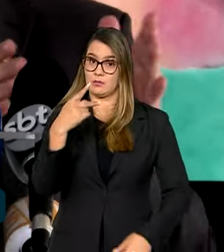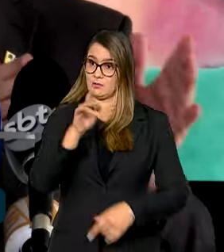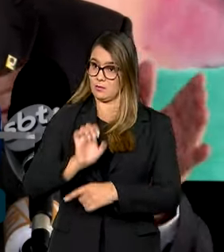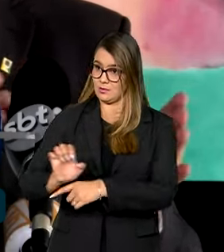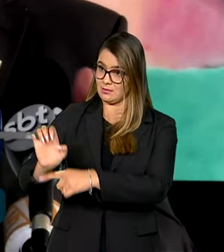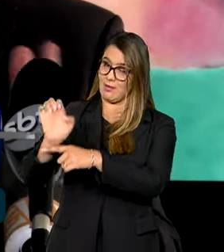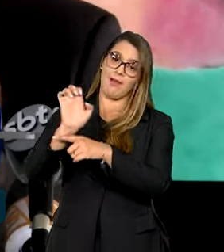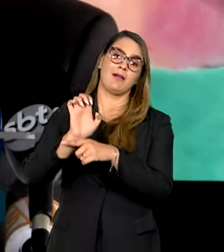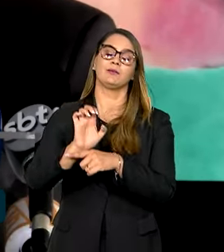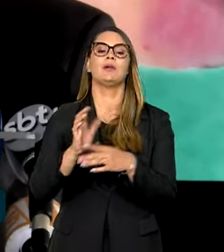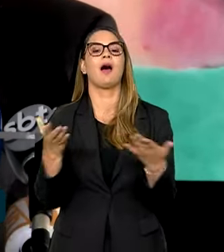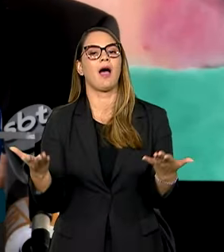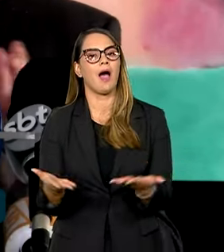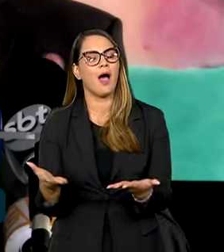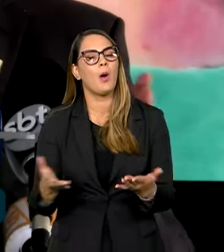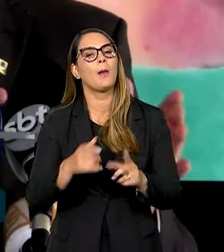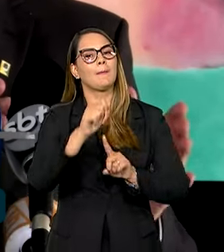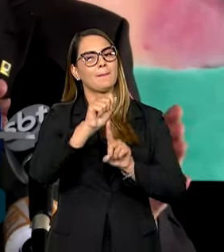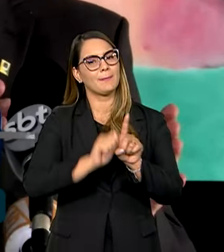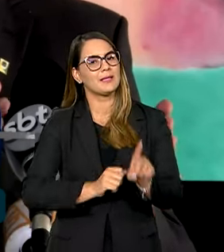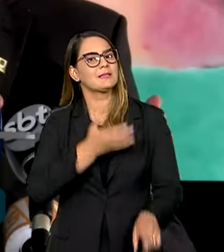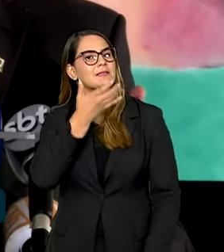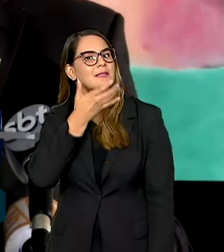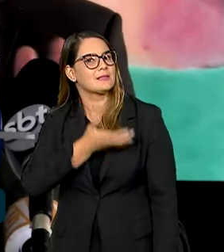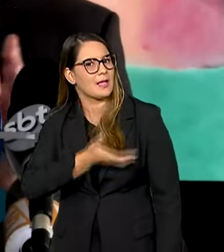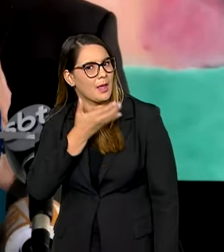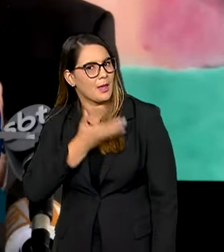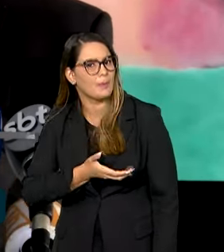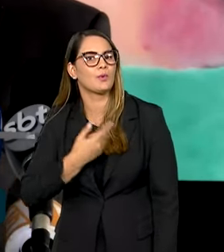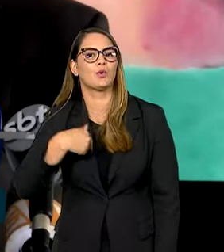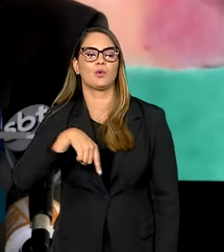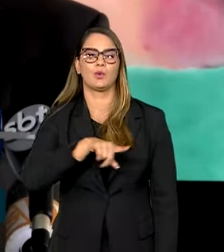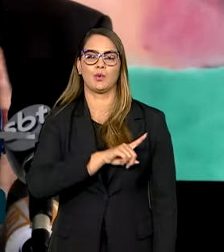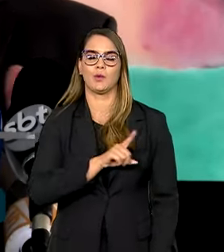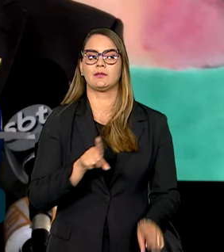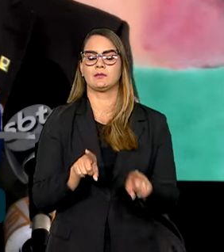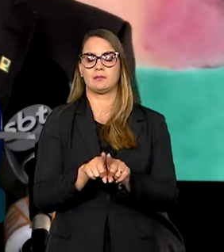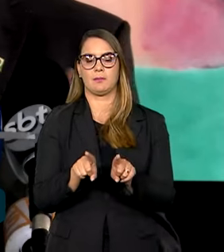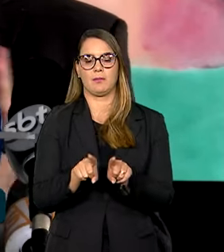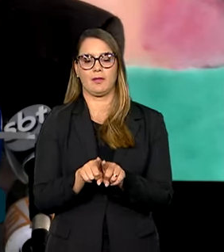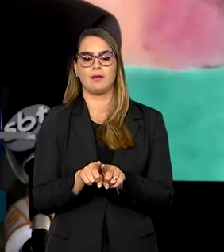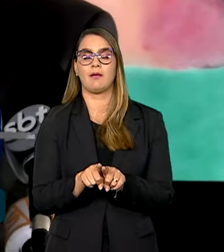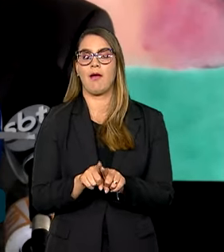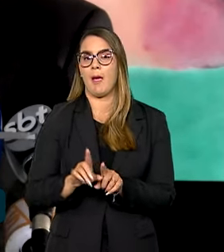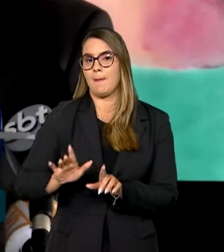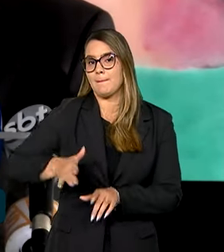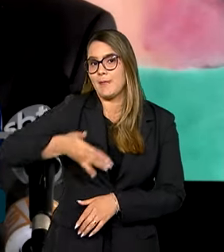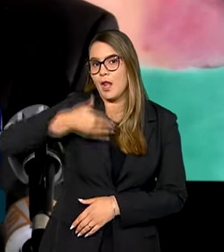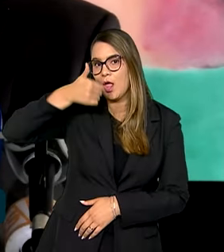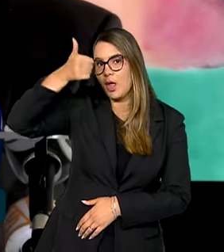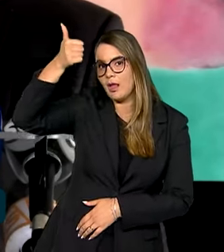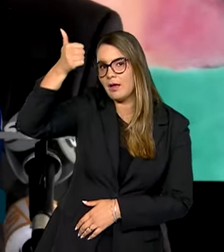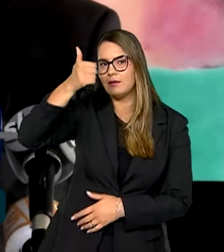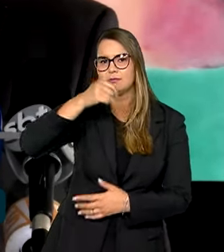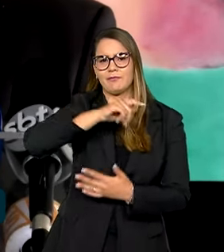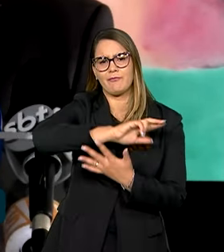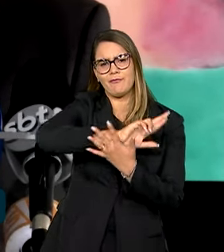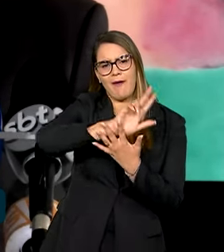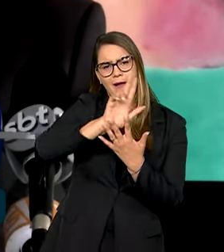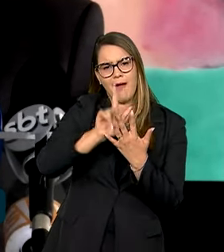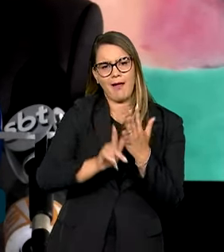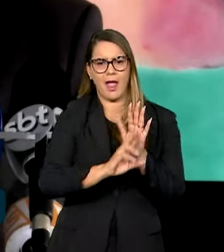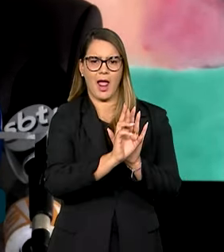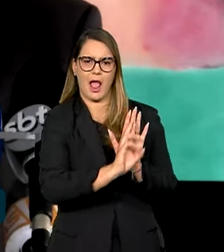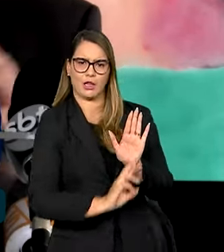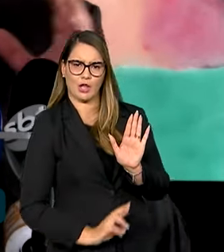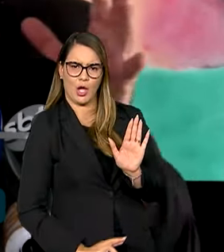Agora, durante esse mês de dezembro, nós estamos, inclusive, aprimorando uma série de relatórios